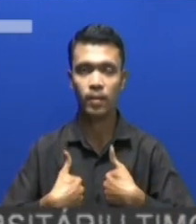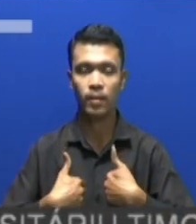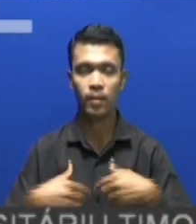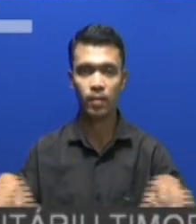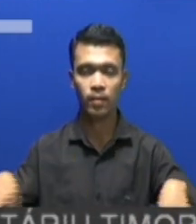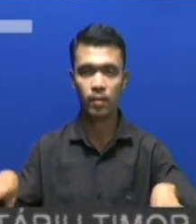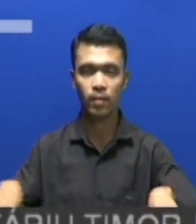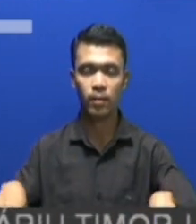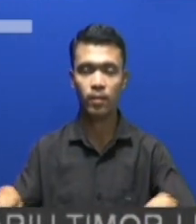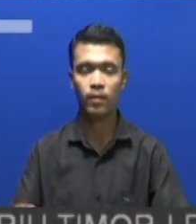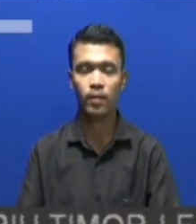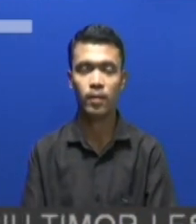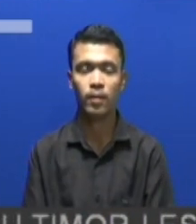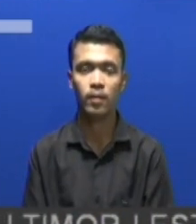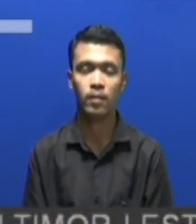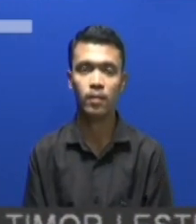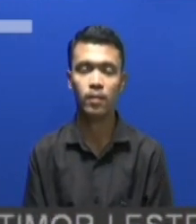gestão